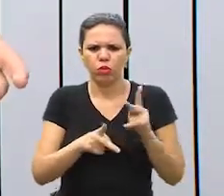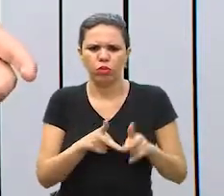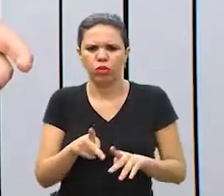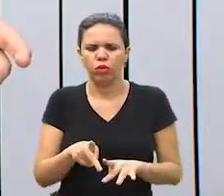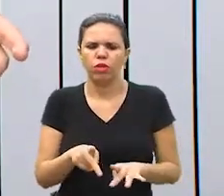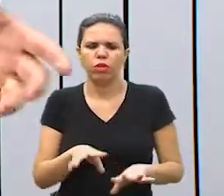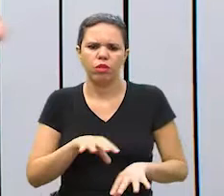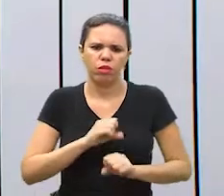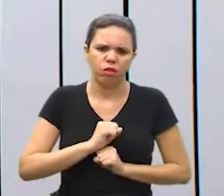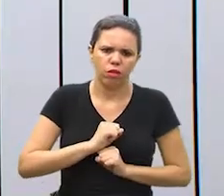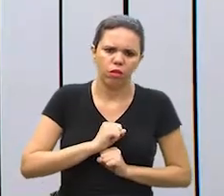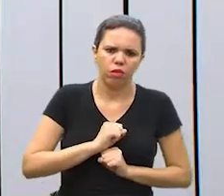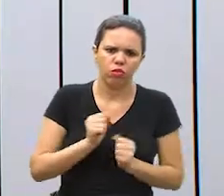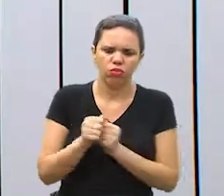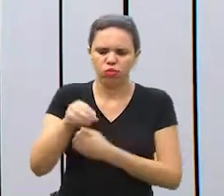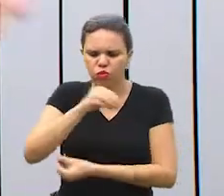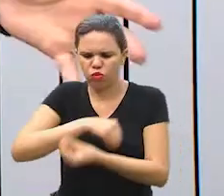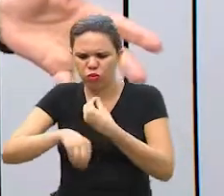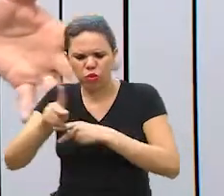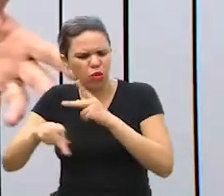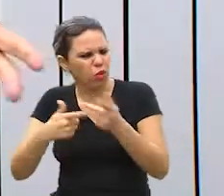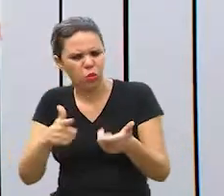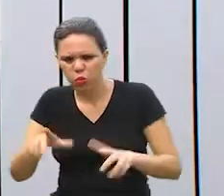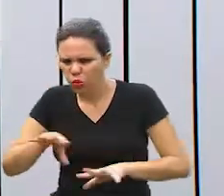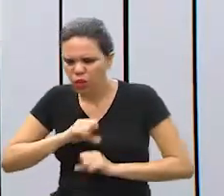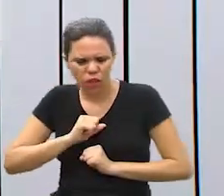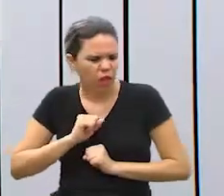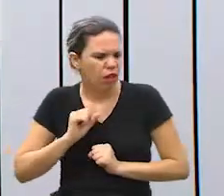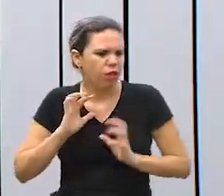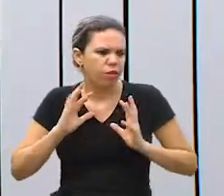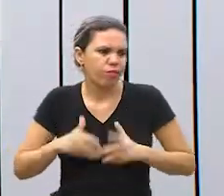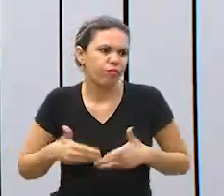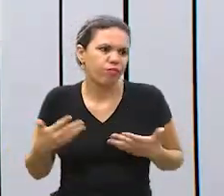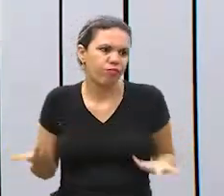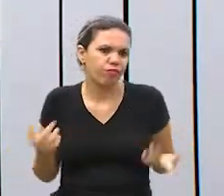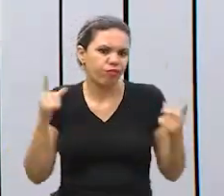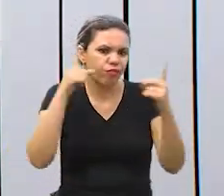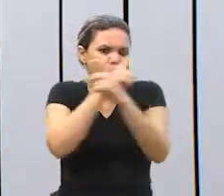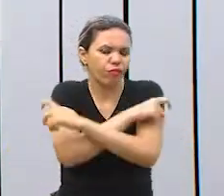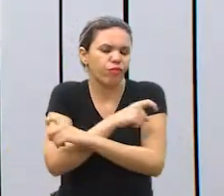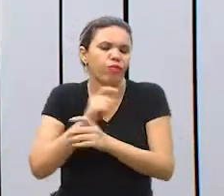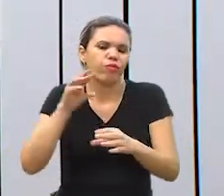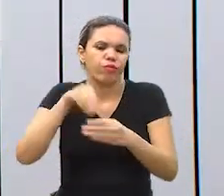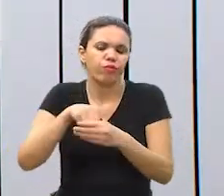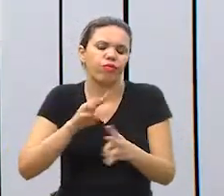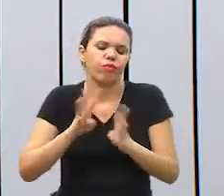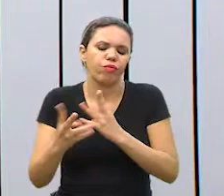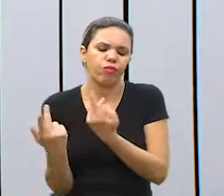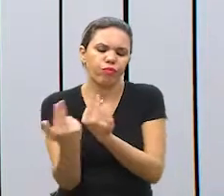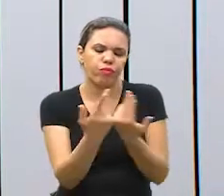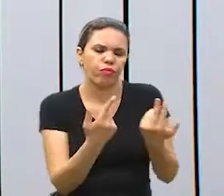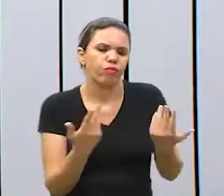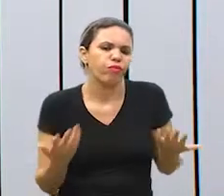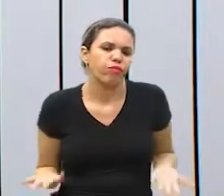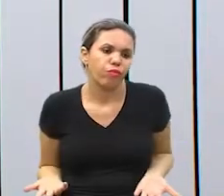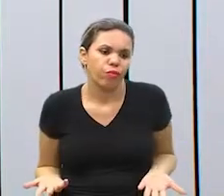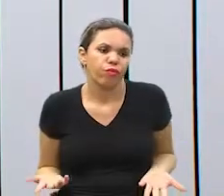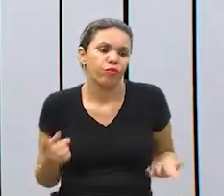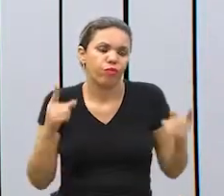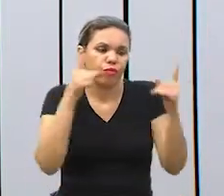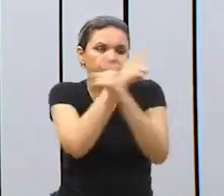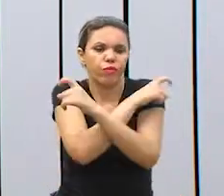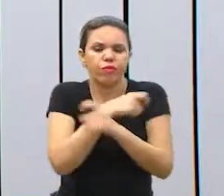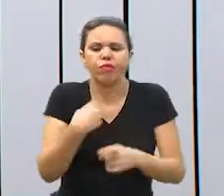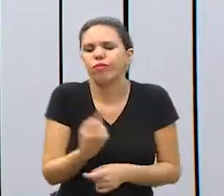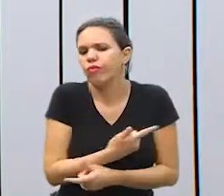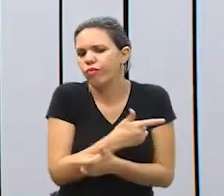está infectado, aquele que não está infectado. Então, é muito difícil. Nos ônibus, a mesma coisa. Então, quer dizer, é muito